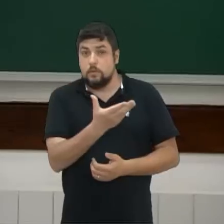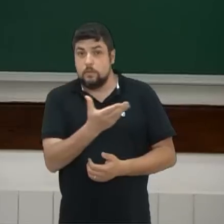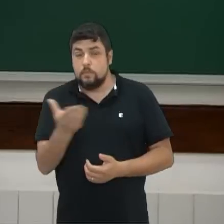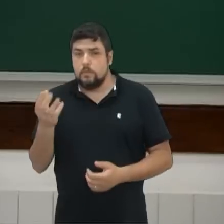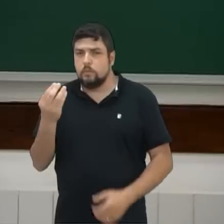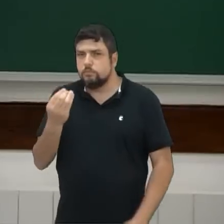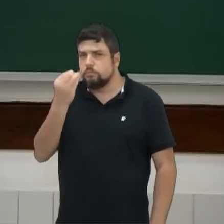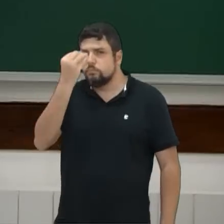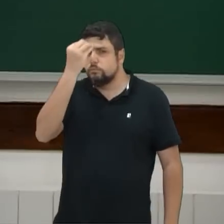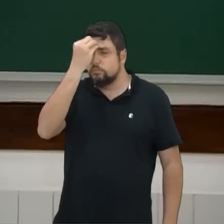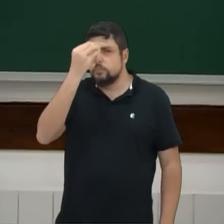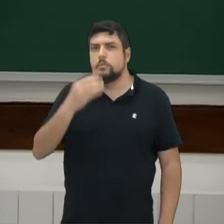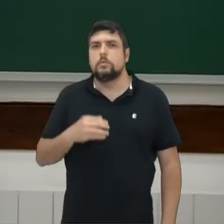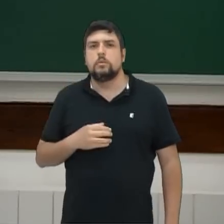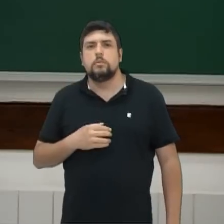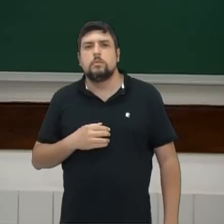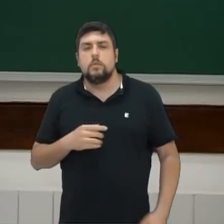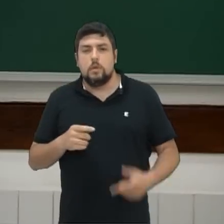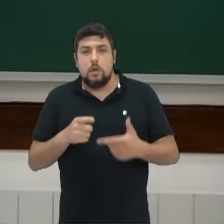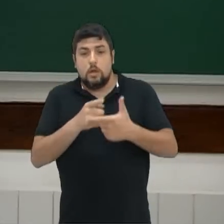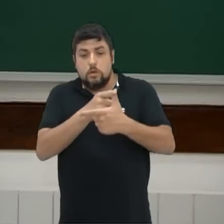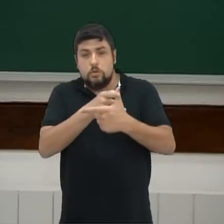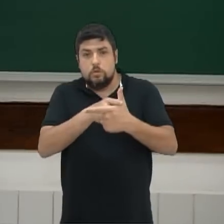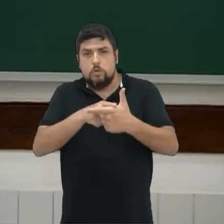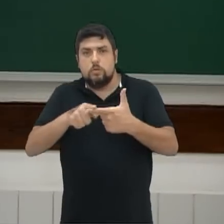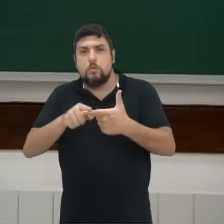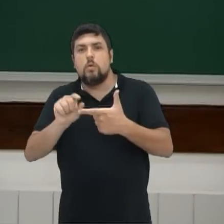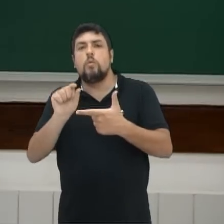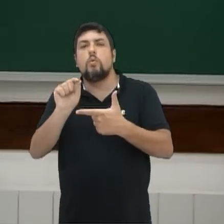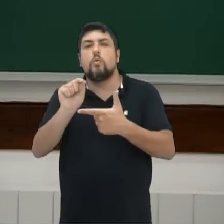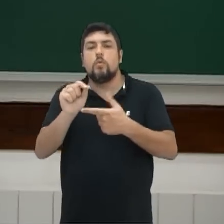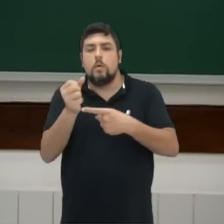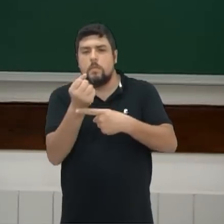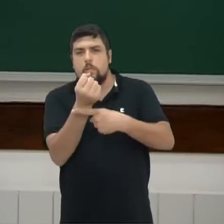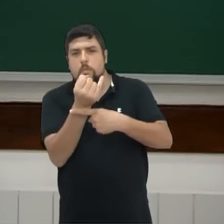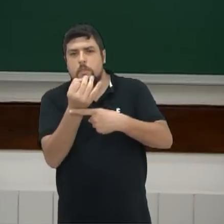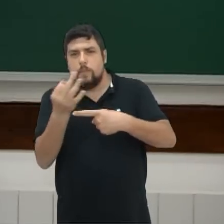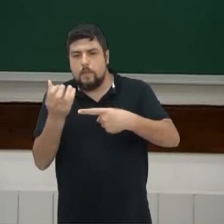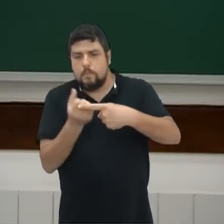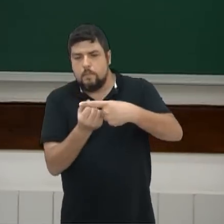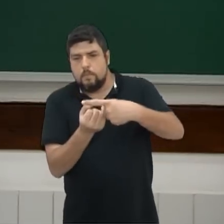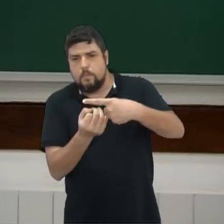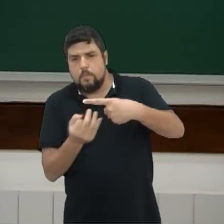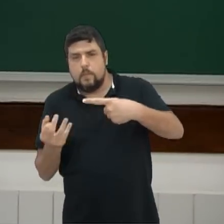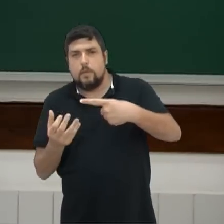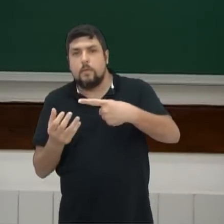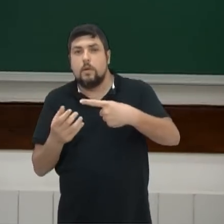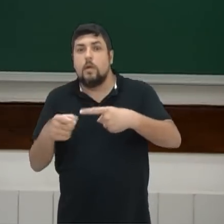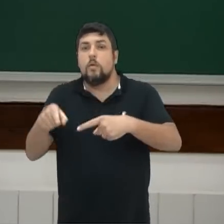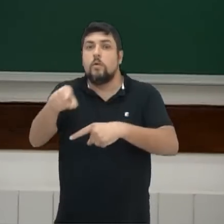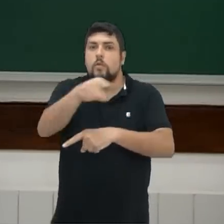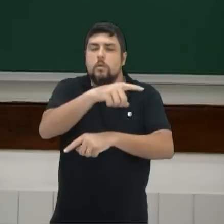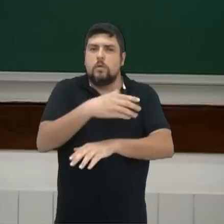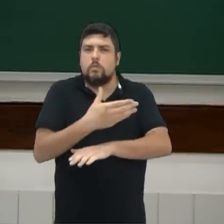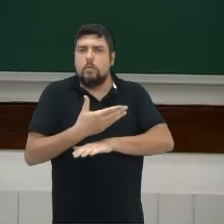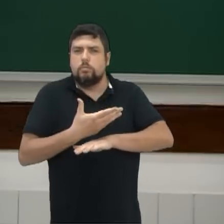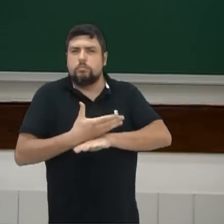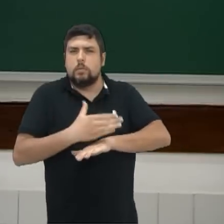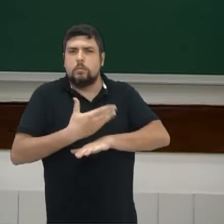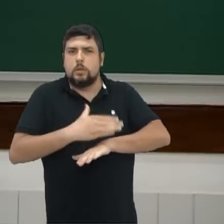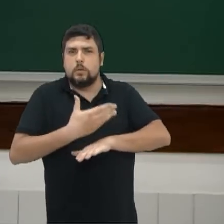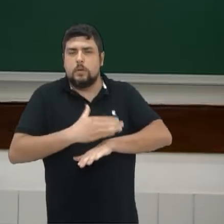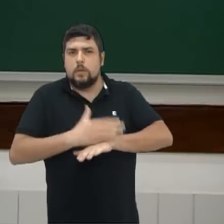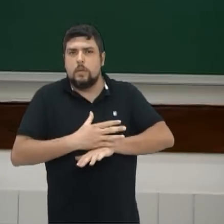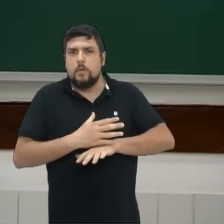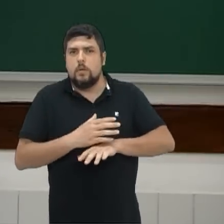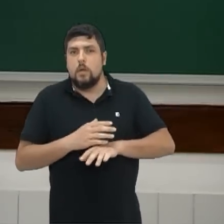divisão a gente vai trabalhar aqui com fração, para acostumar os senhores. Sempre que a gente está trabalhando de números racionais, são os números de fração. E esses são os